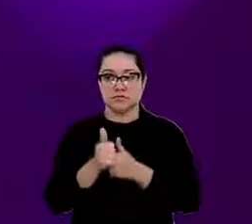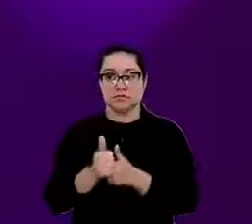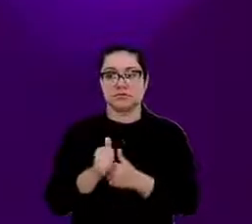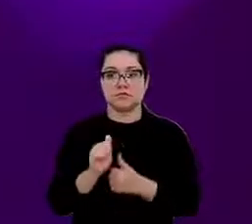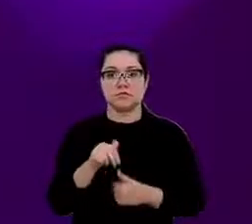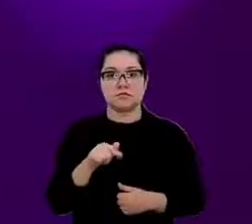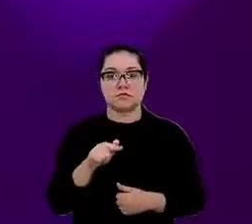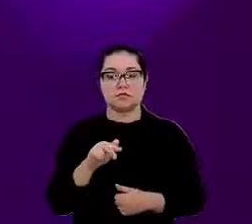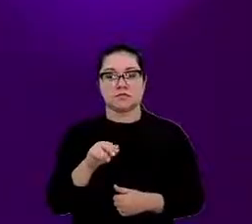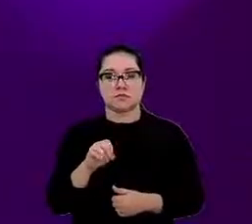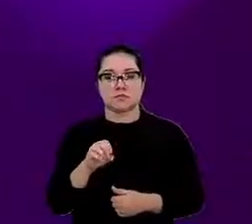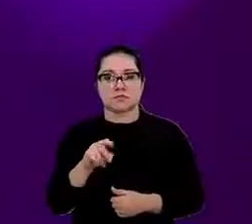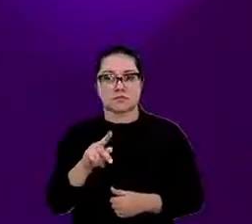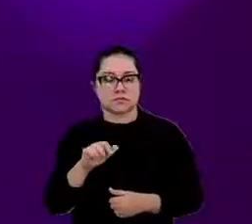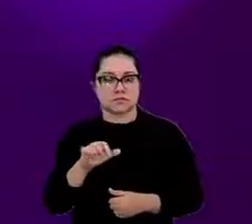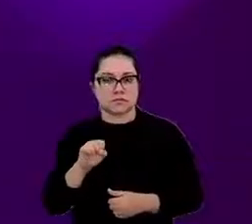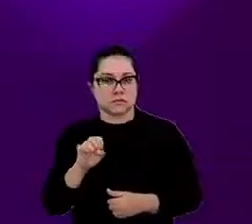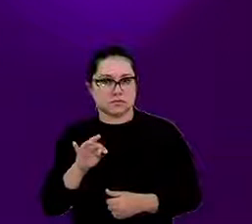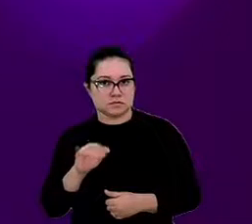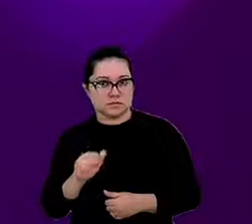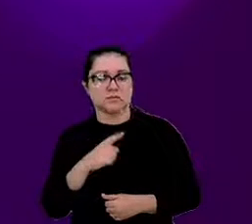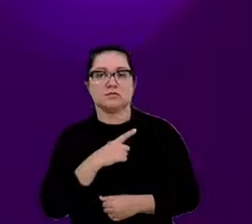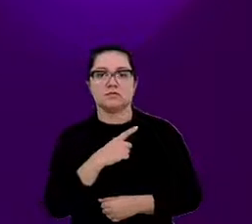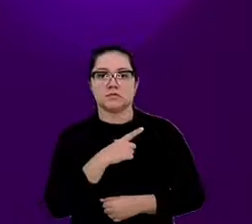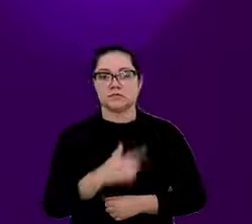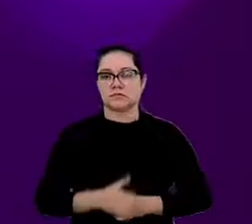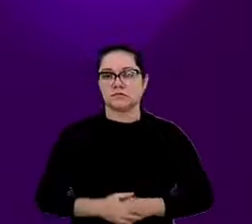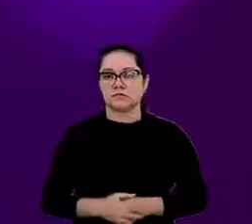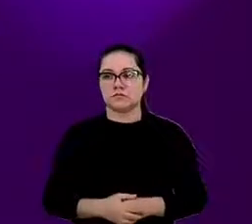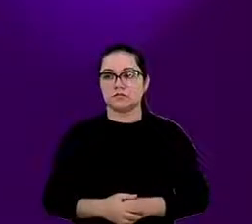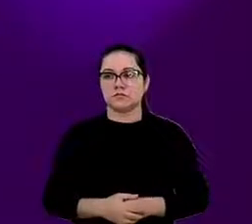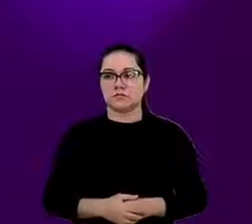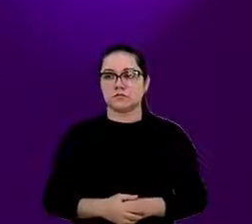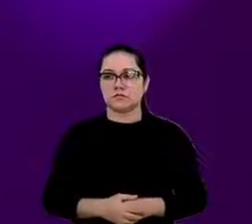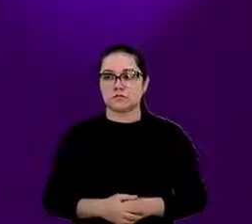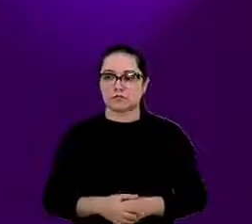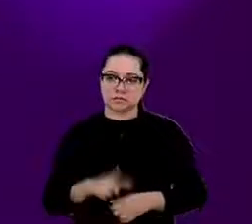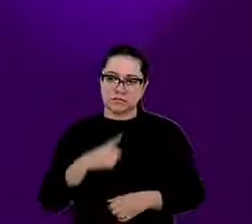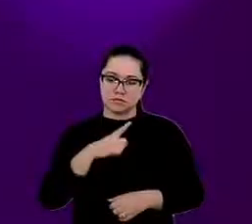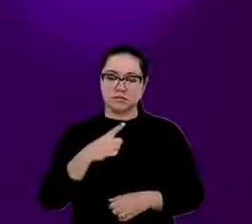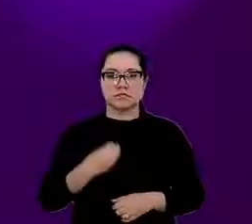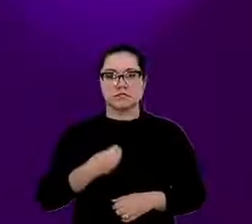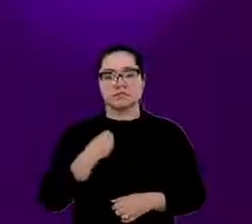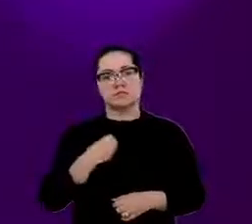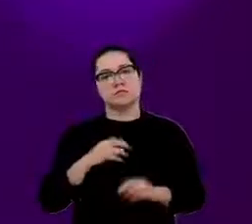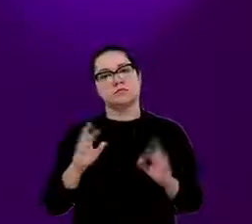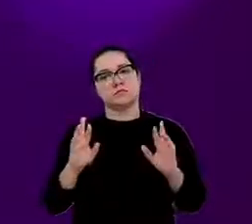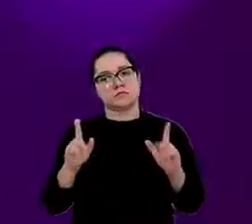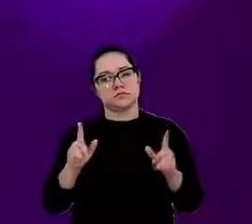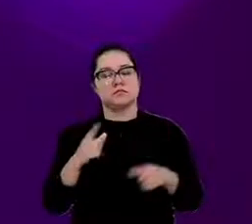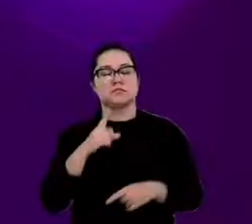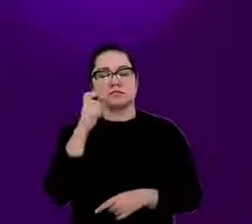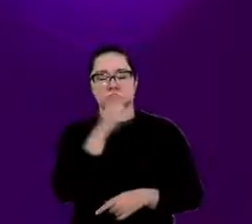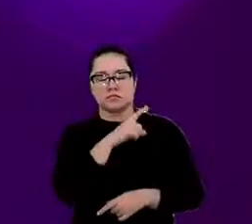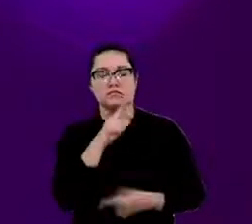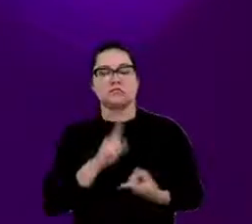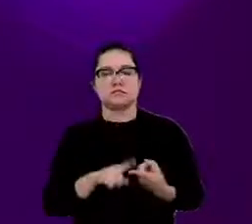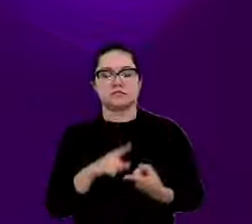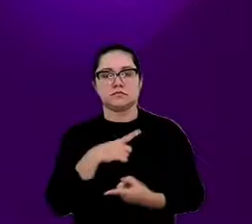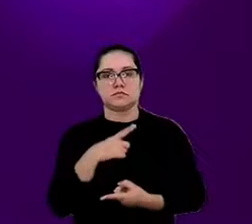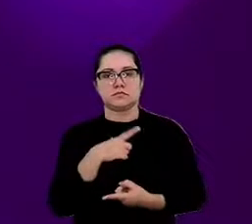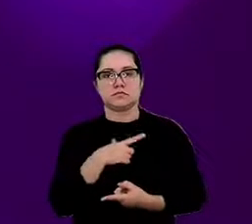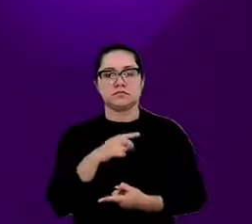gente obter critérios ótimos de implante de stent e avaliar a presença de complicações. E também o ultrassom pode